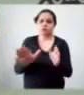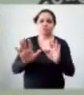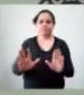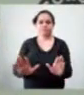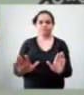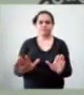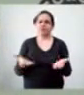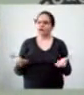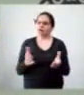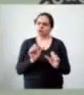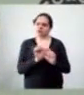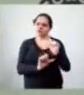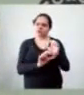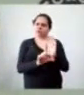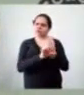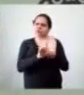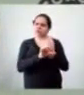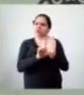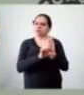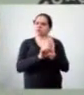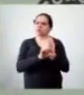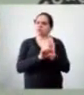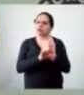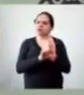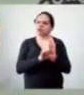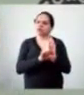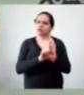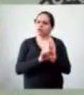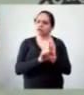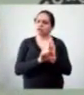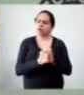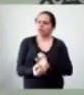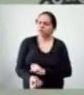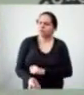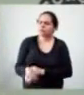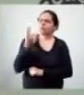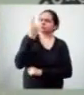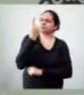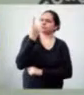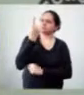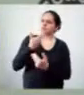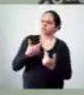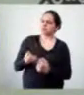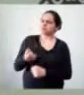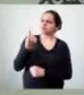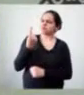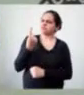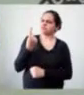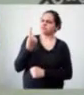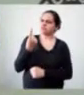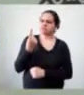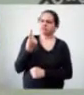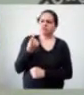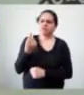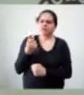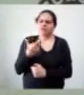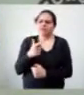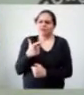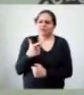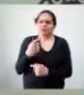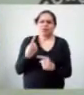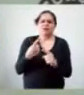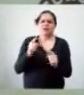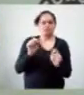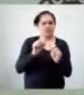Nessa reforma, estranhamente, se coloca um ponto que não traz nenhum benefício para as contas